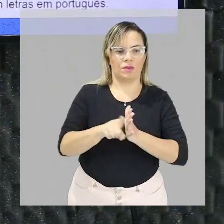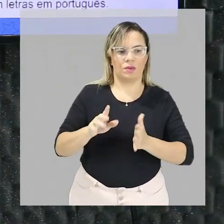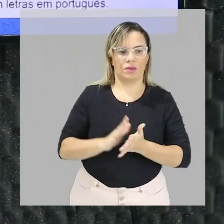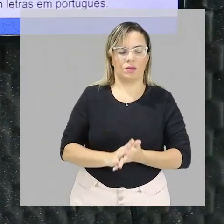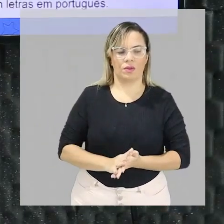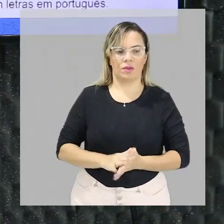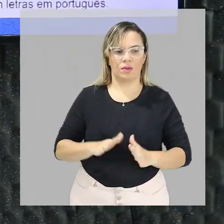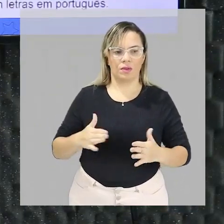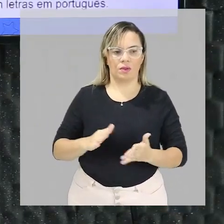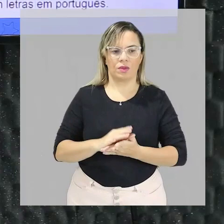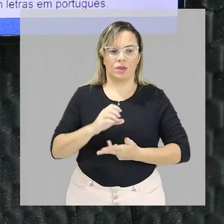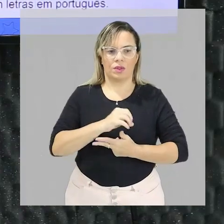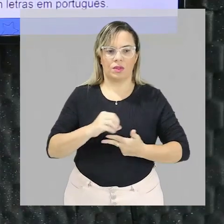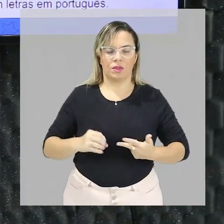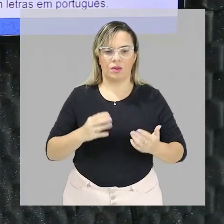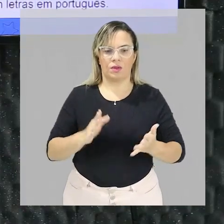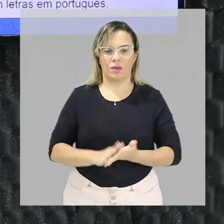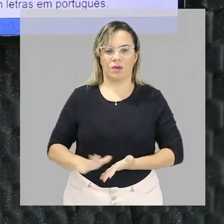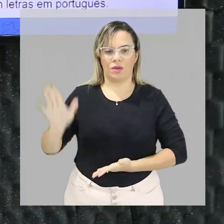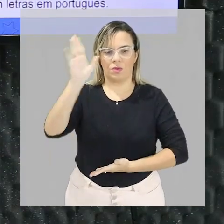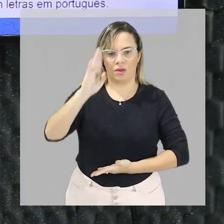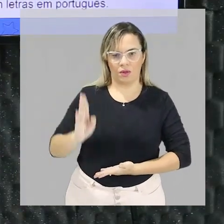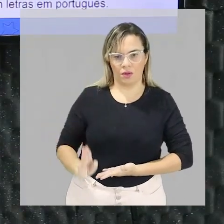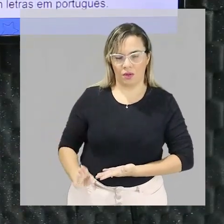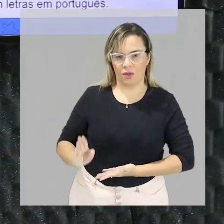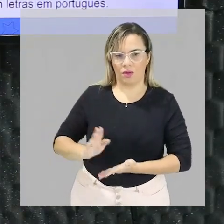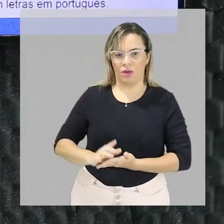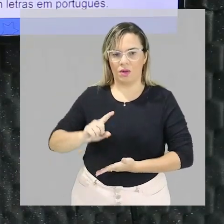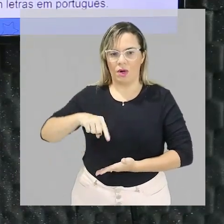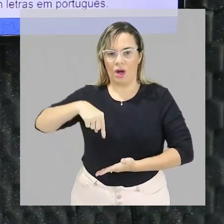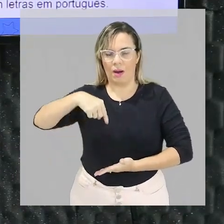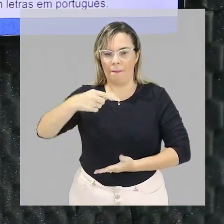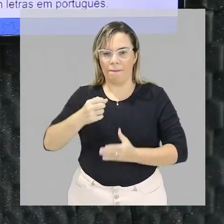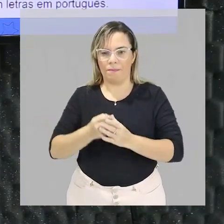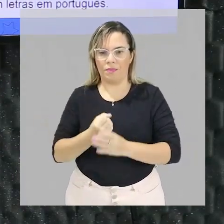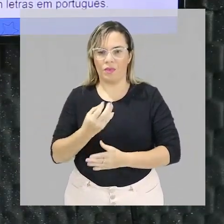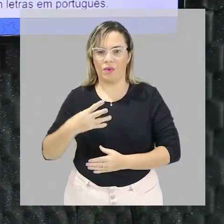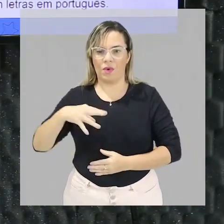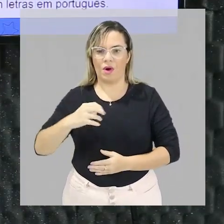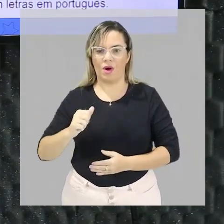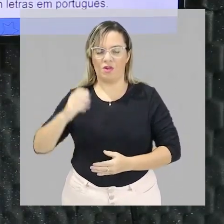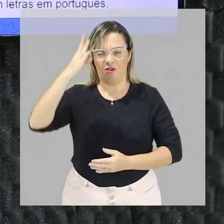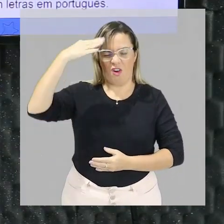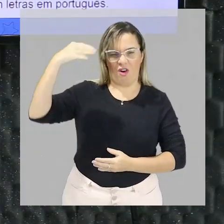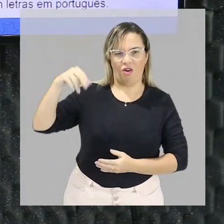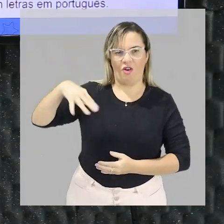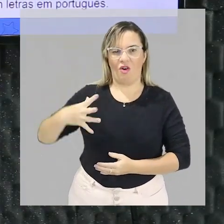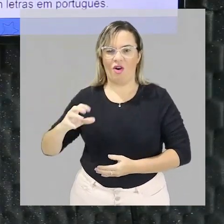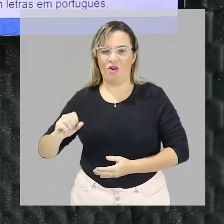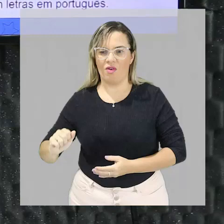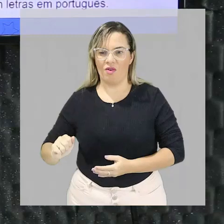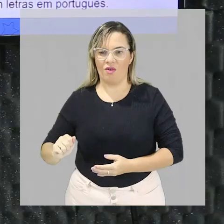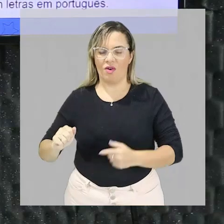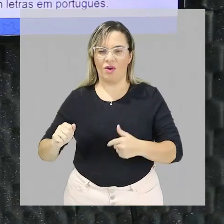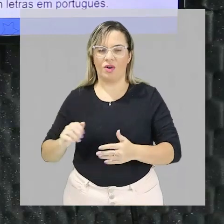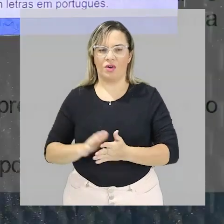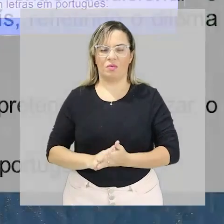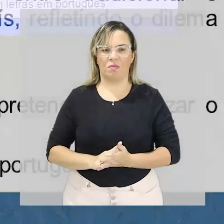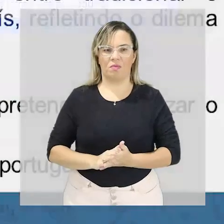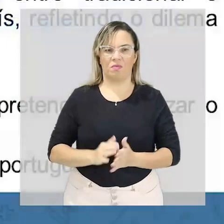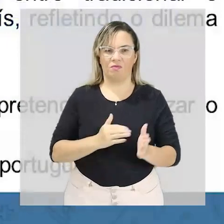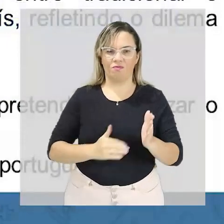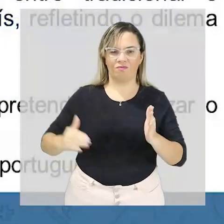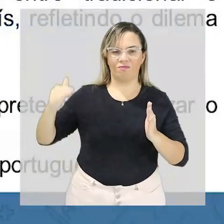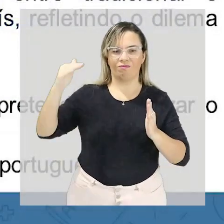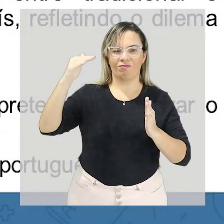Enem. No Brasil, após a eclosão da Bossa Nova que teve o seu auge principalmente ali